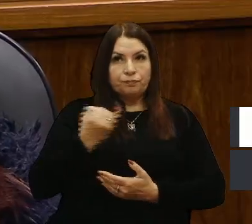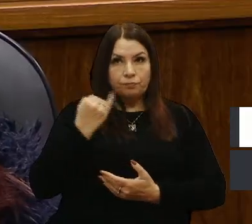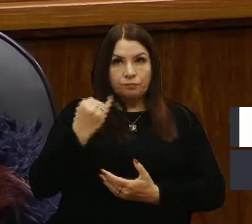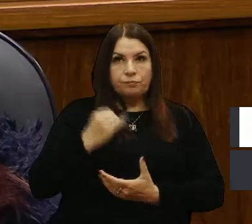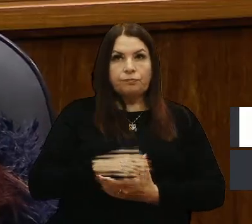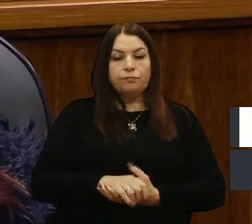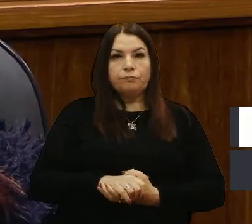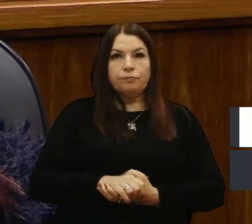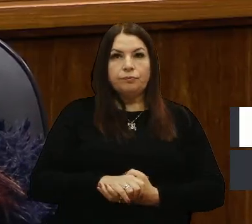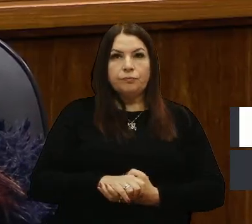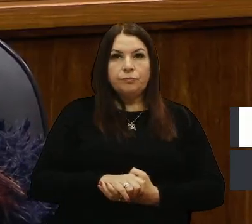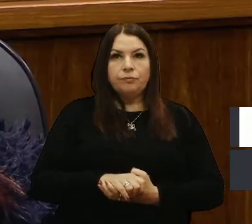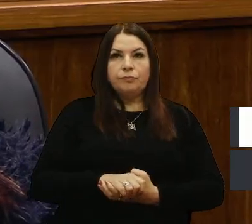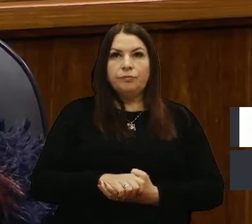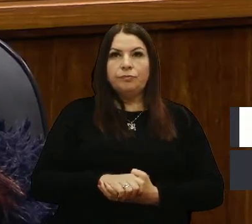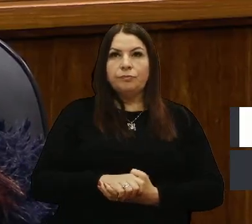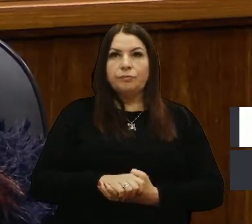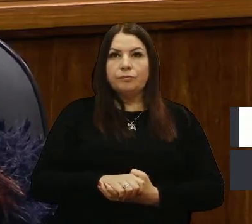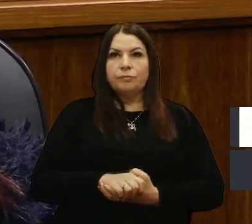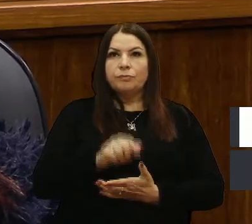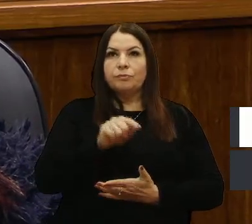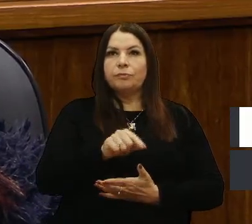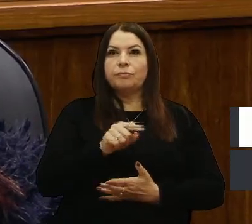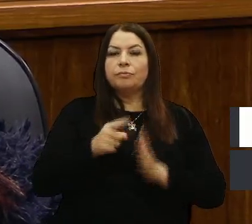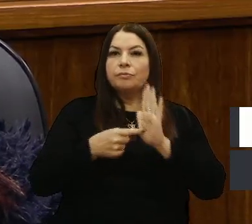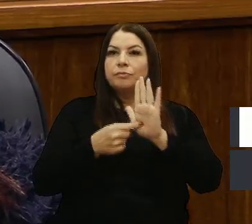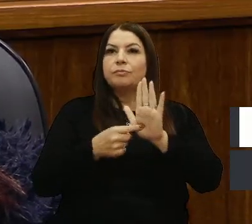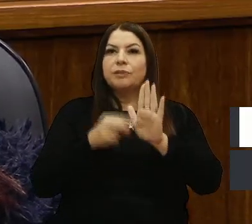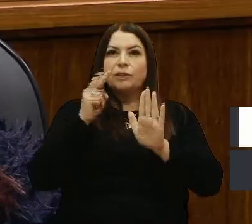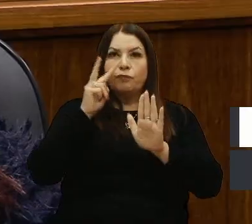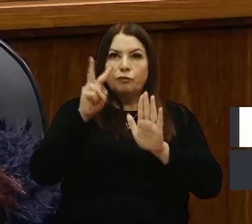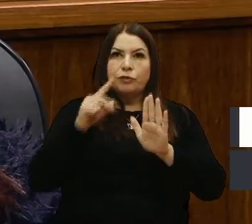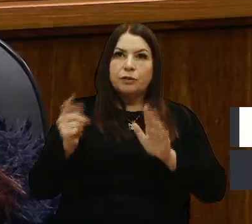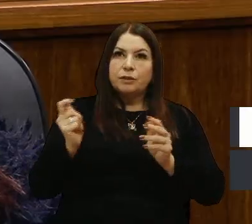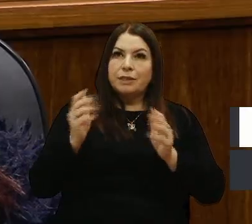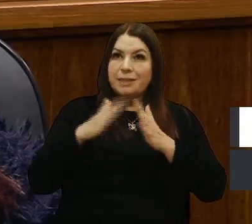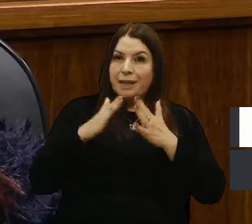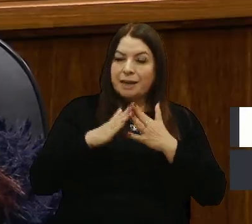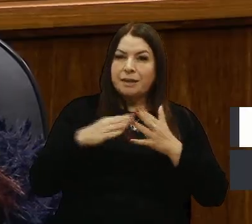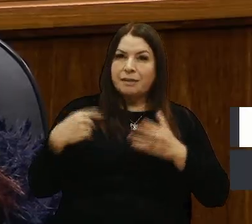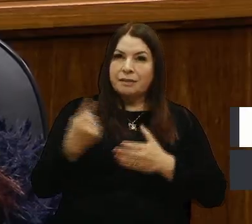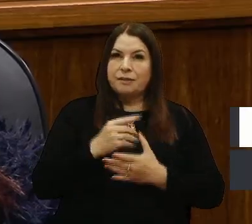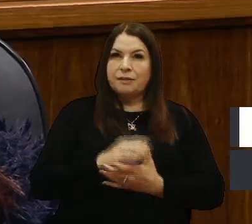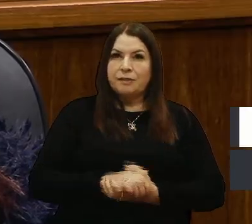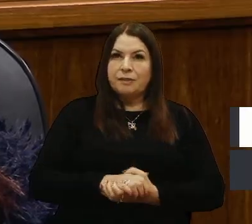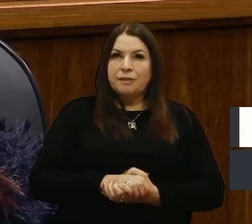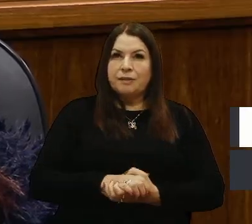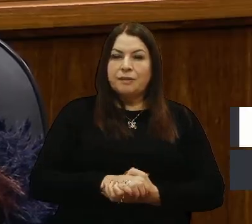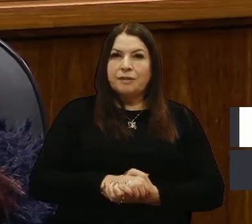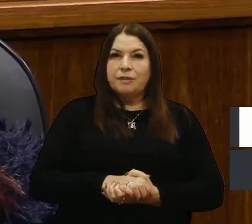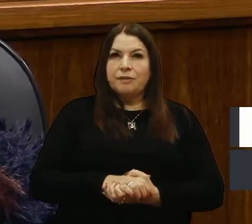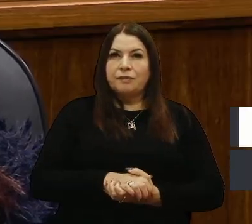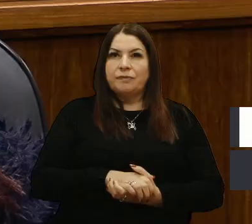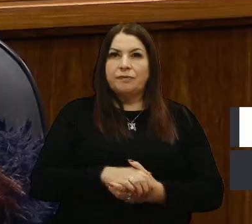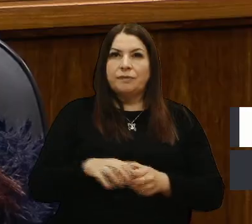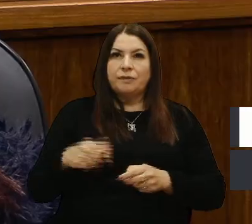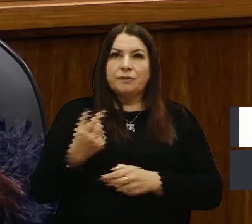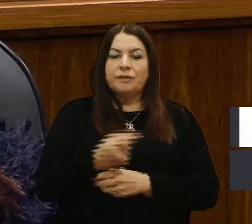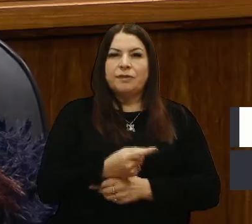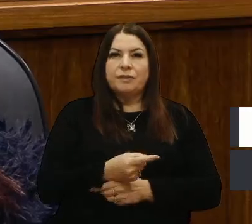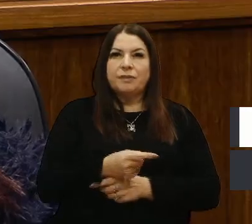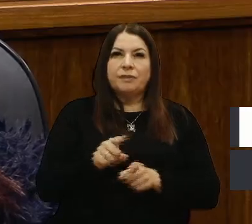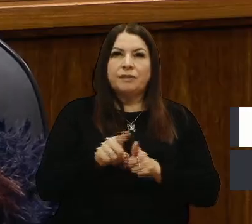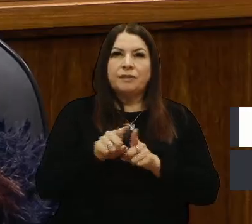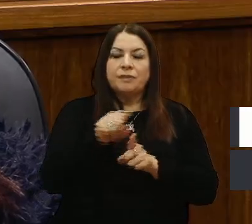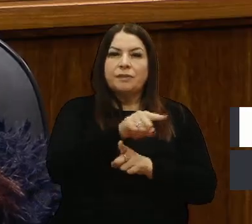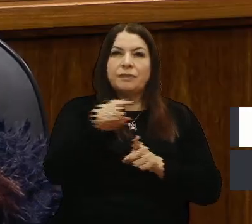importante, porque demonstrar a força dessa casa, uma força dos 23 vereadores que